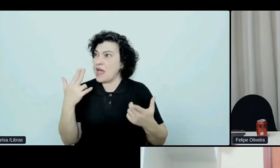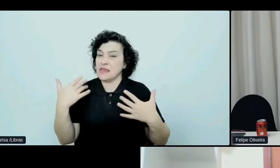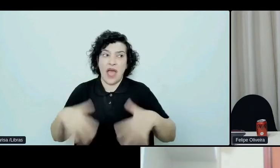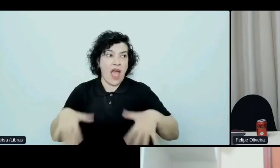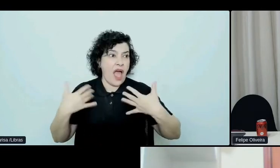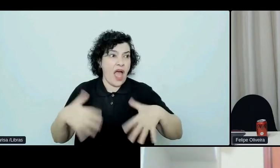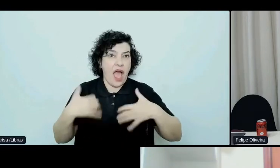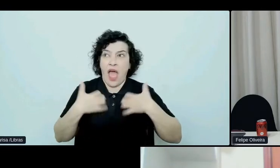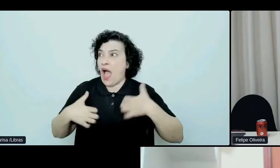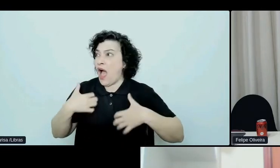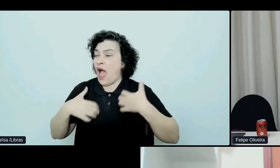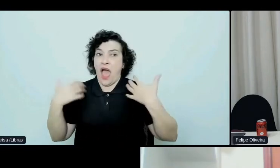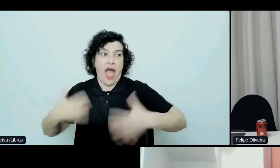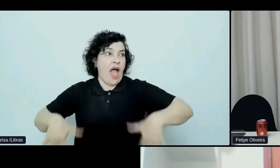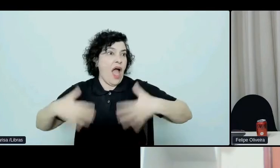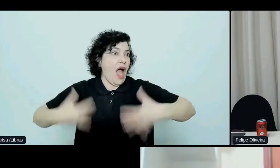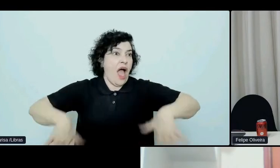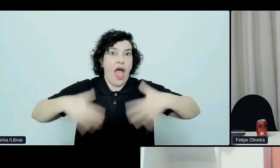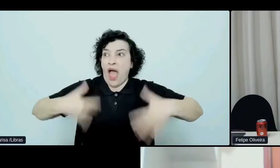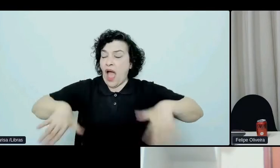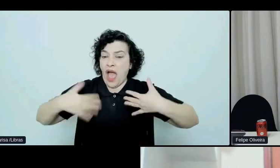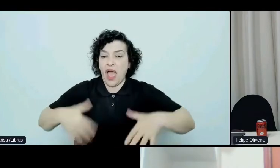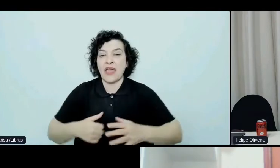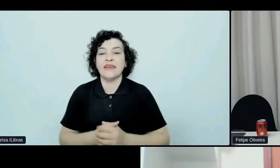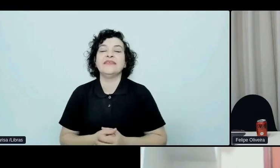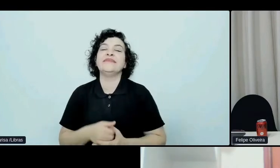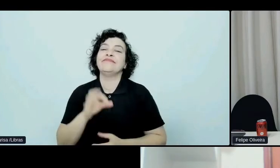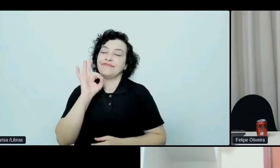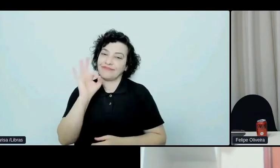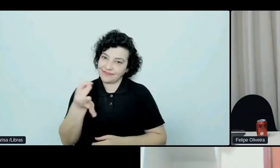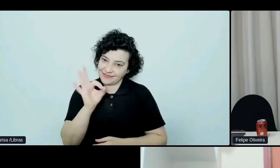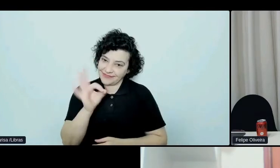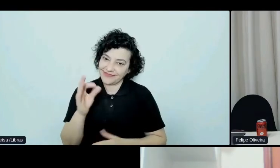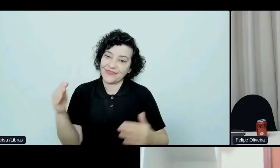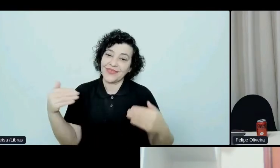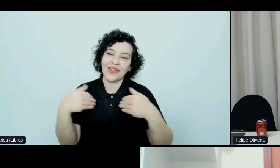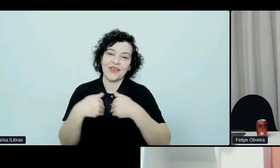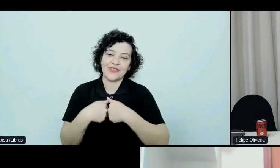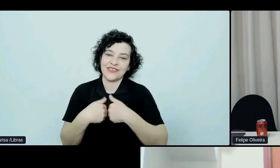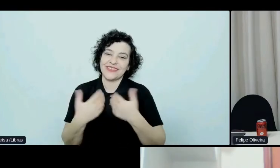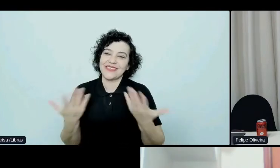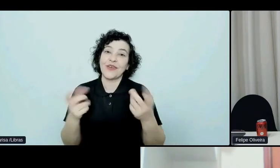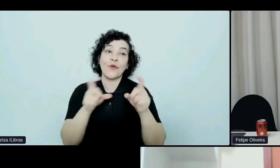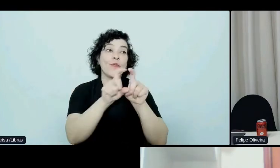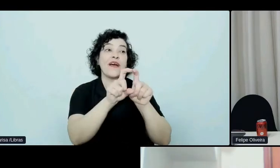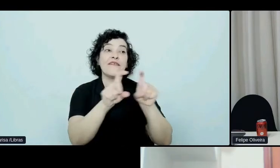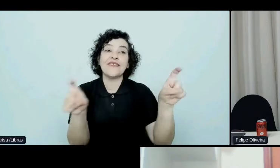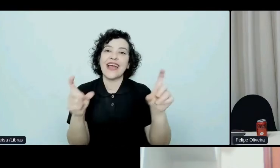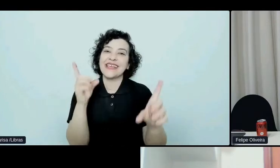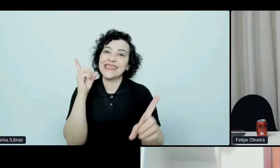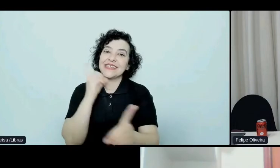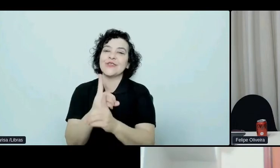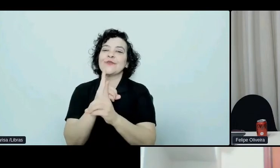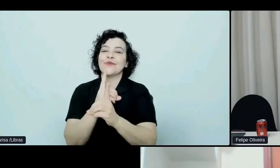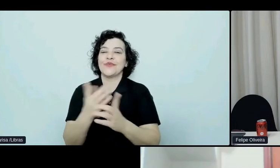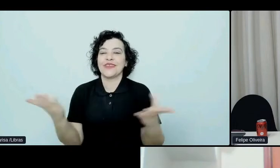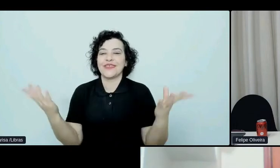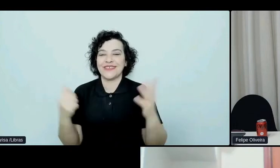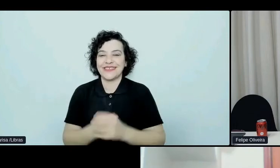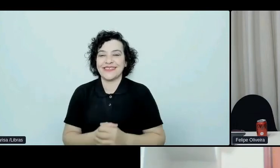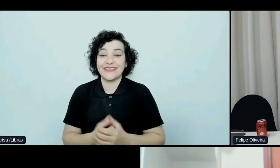meu checkbook? Mas com o jeito, tipo, meio desesperado de procurar o que ele tinha perdido. Ele falou, esse cara é autista? Eu fiquei, tipo, por